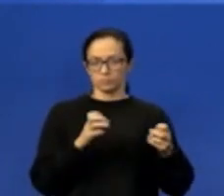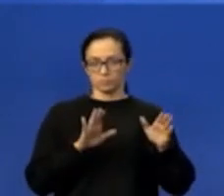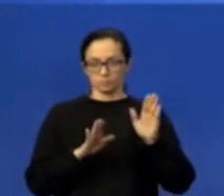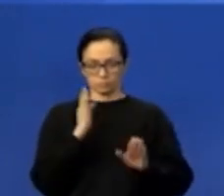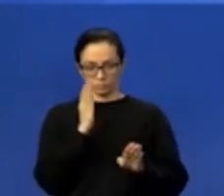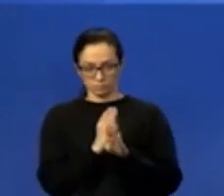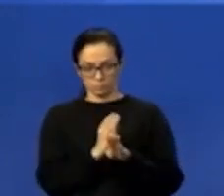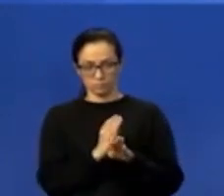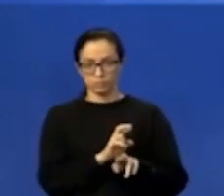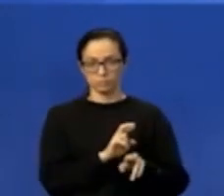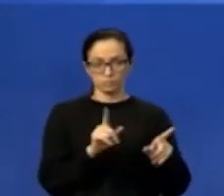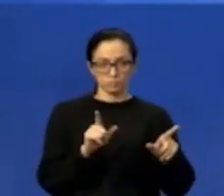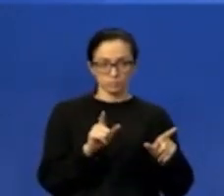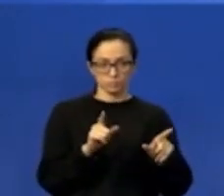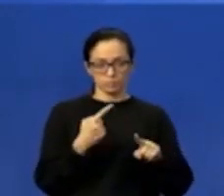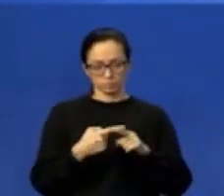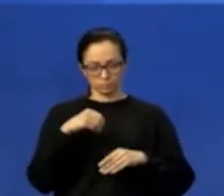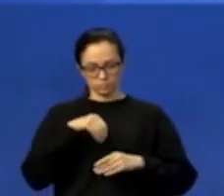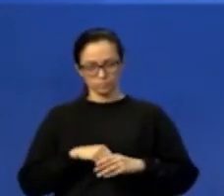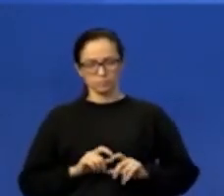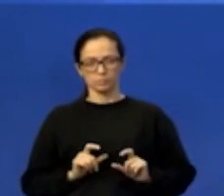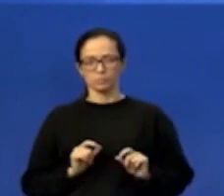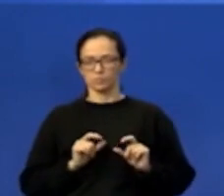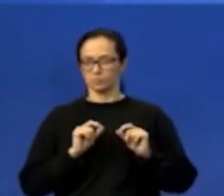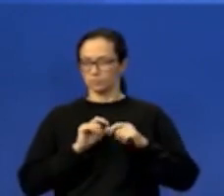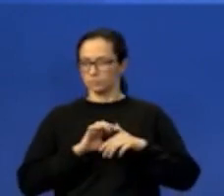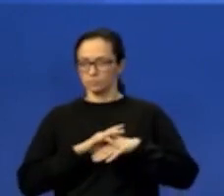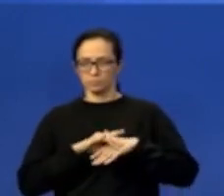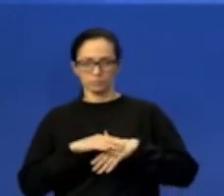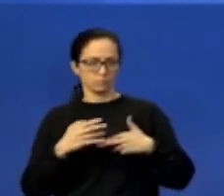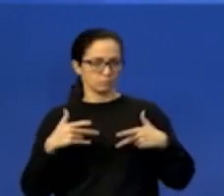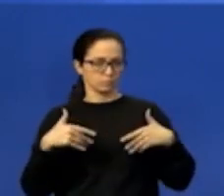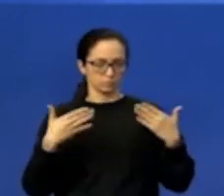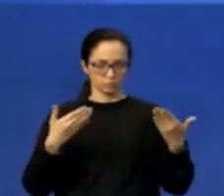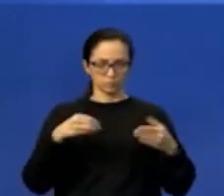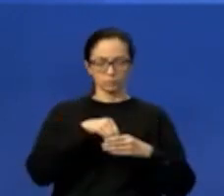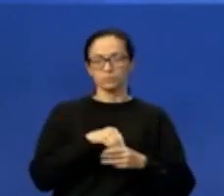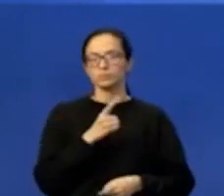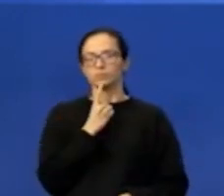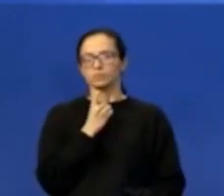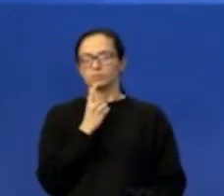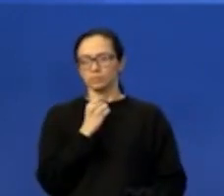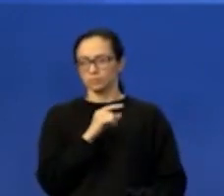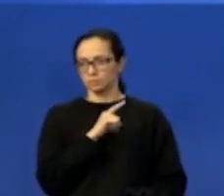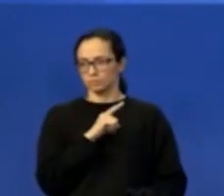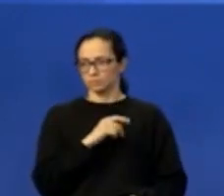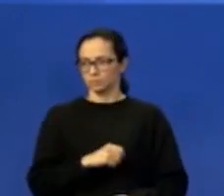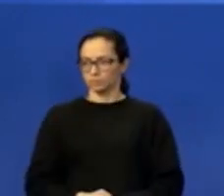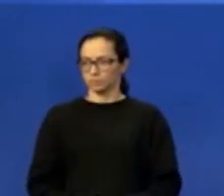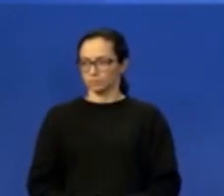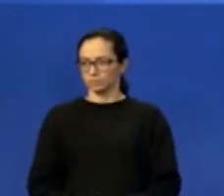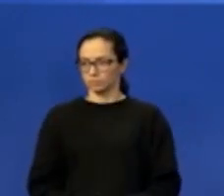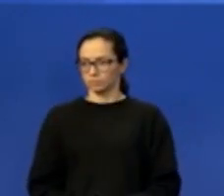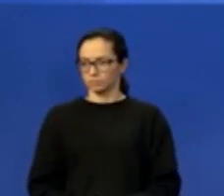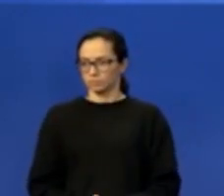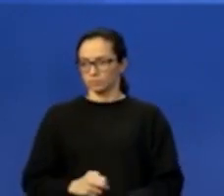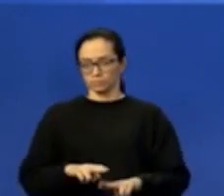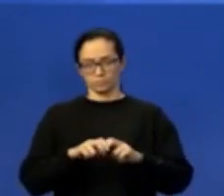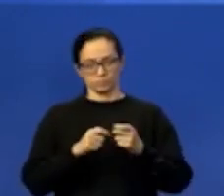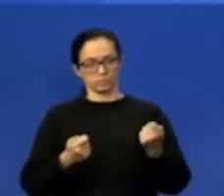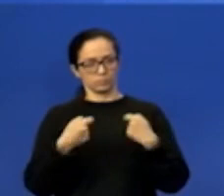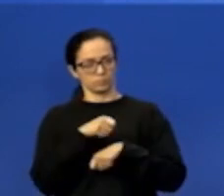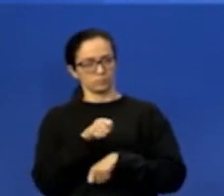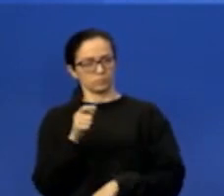infecção, que ele pode estar com alguma alteração clínica envolvendo essas células, principalmente de defesa. Então, vale lembrar também